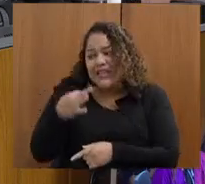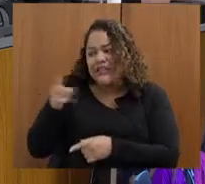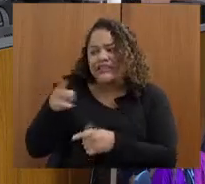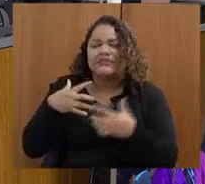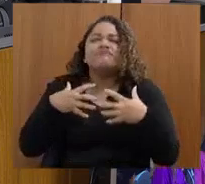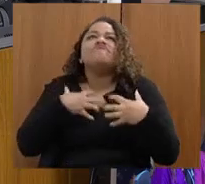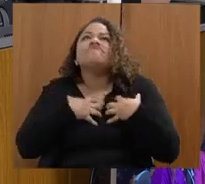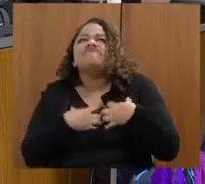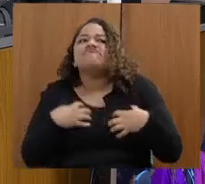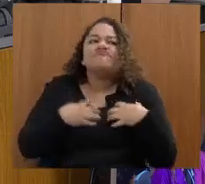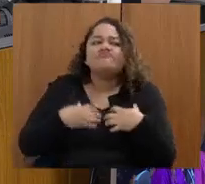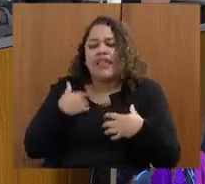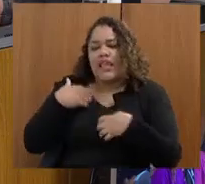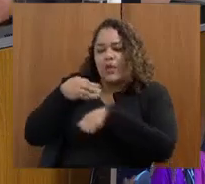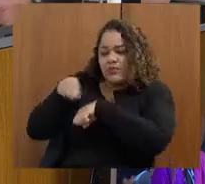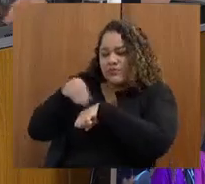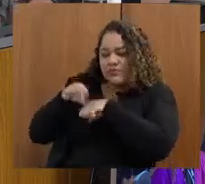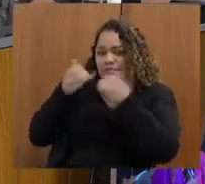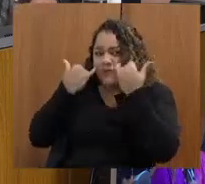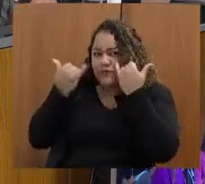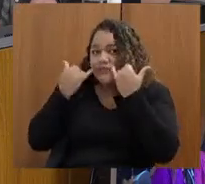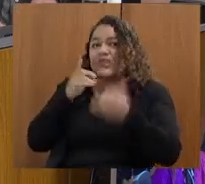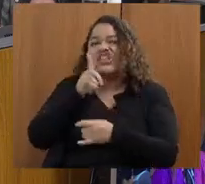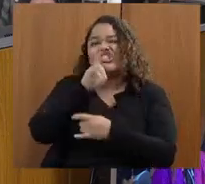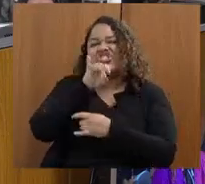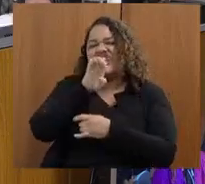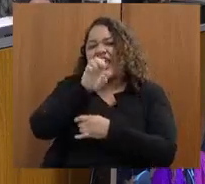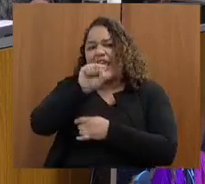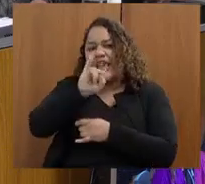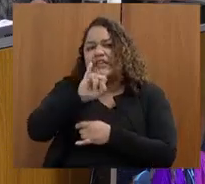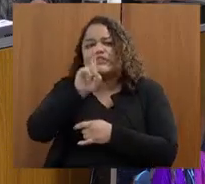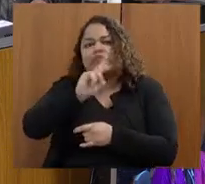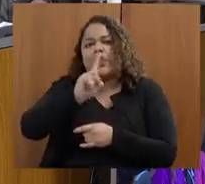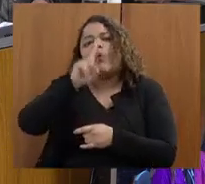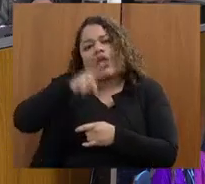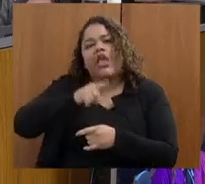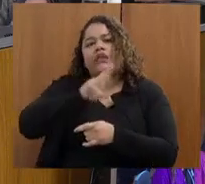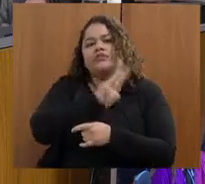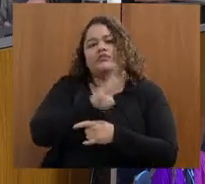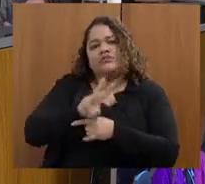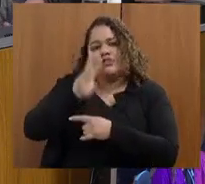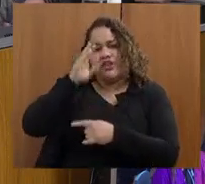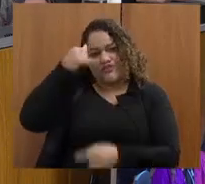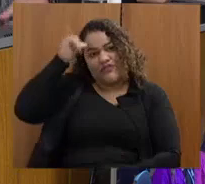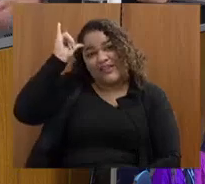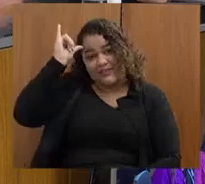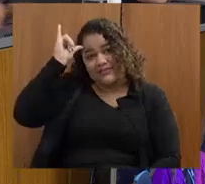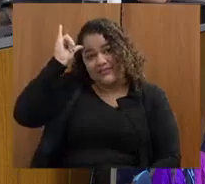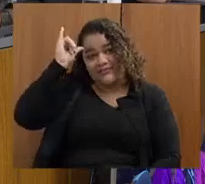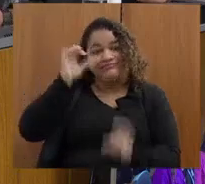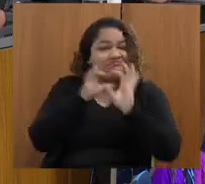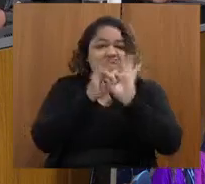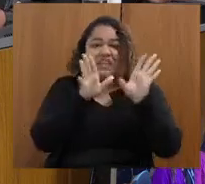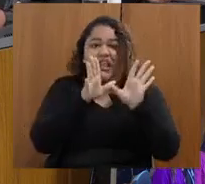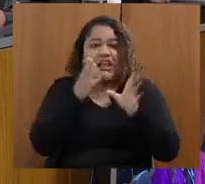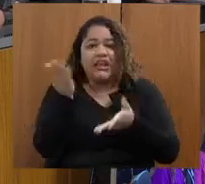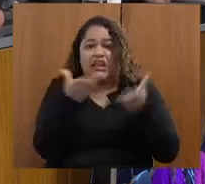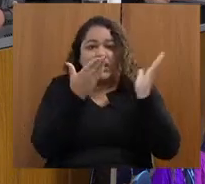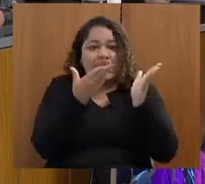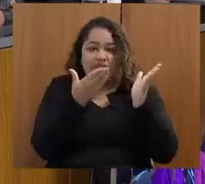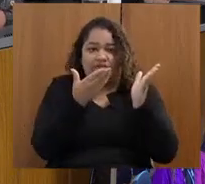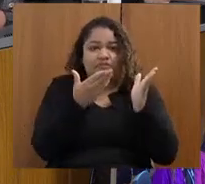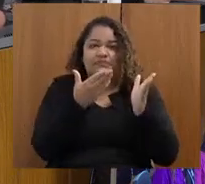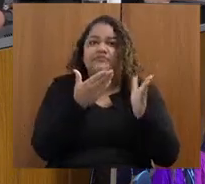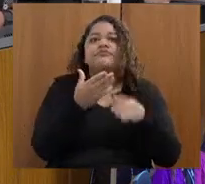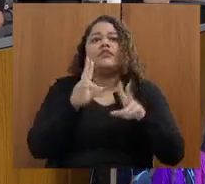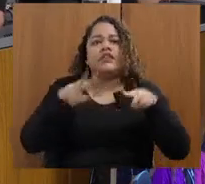se incomodou com as informações que não são do Jazz estão do site da fazenda do Governo do Estado que são públicas são informações públicas eu compartilho